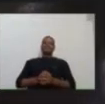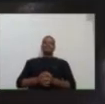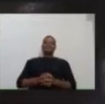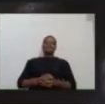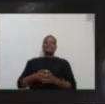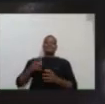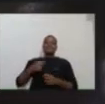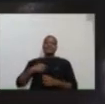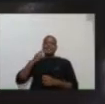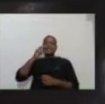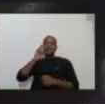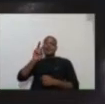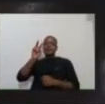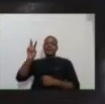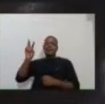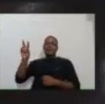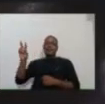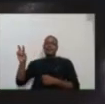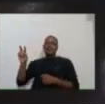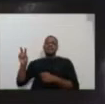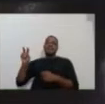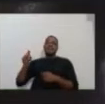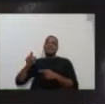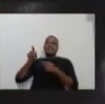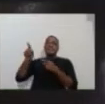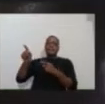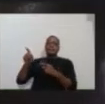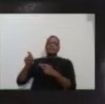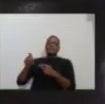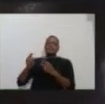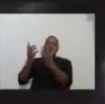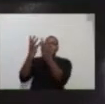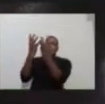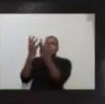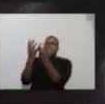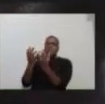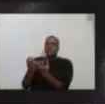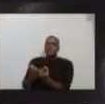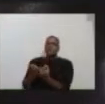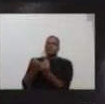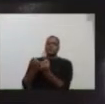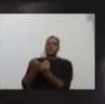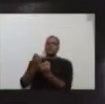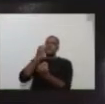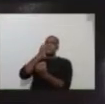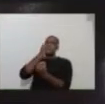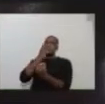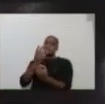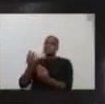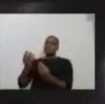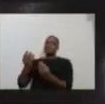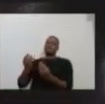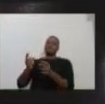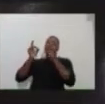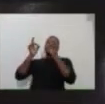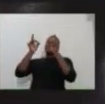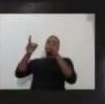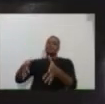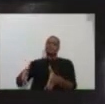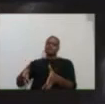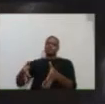murchar, meu benzinho, você deixou. Doutor, se eu não lhe